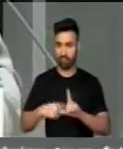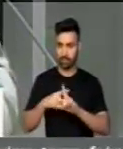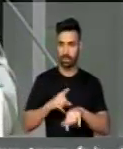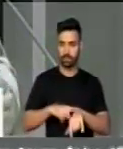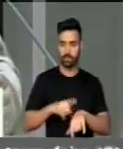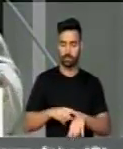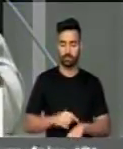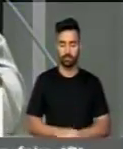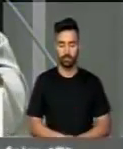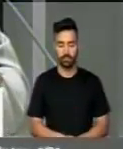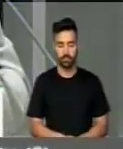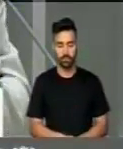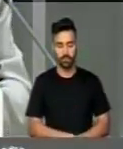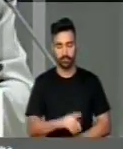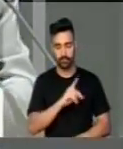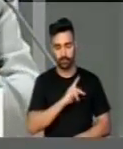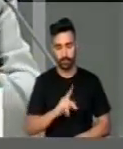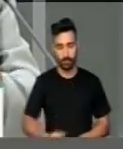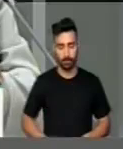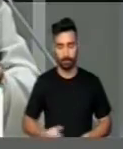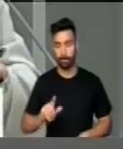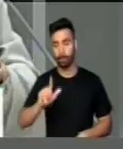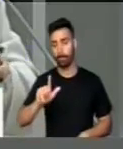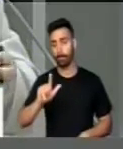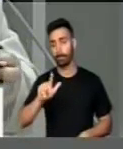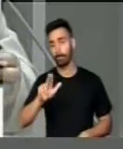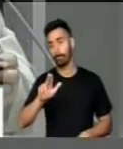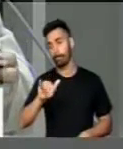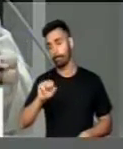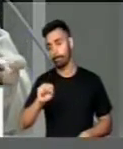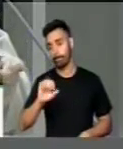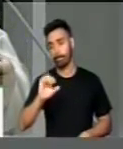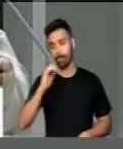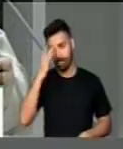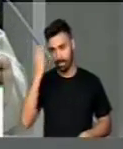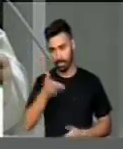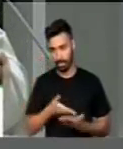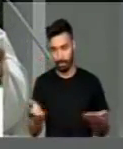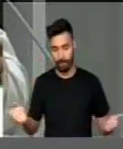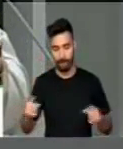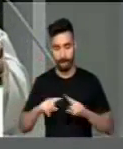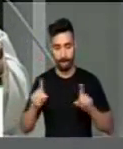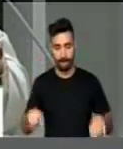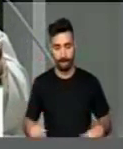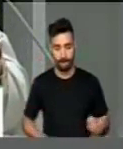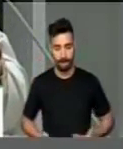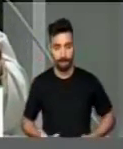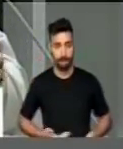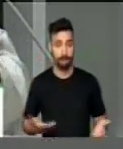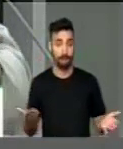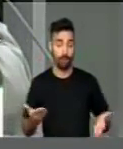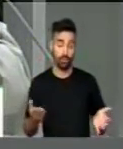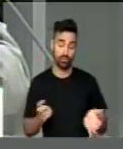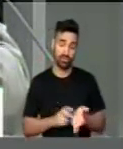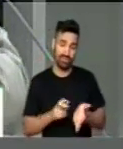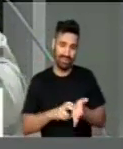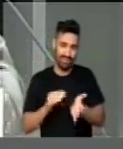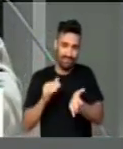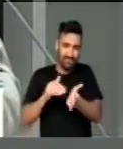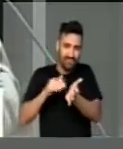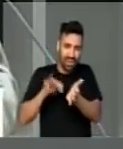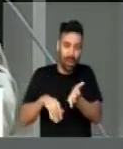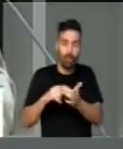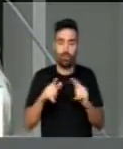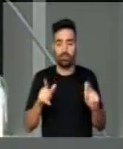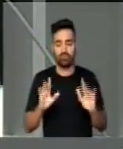Senhor presidente Luiz Couto, senhoras e senhores parlamentares, servidores, hoje, no final da manhã, nós colocamos